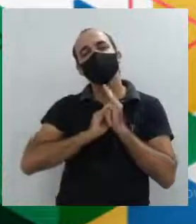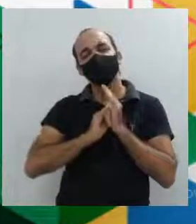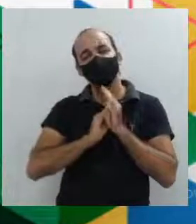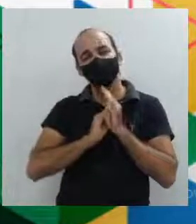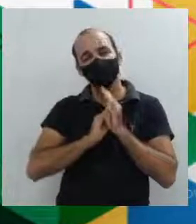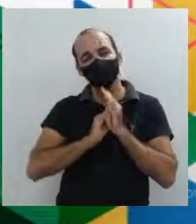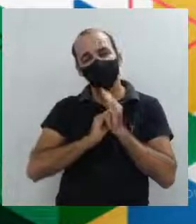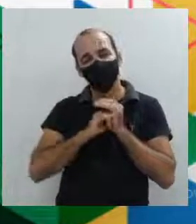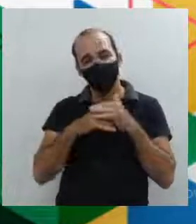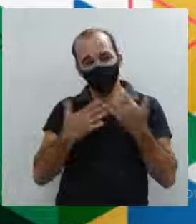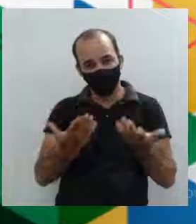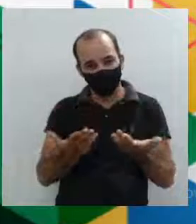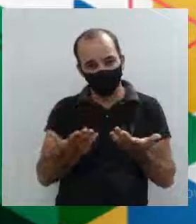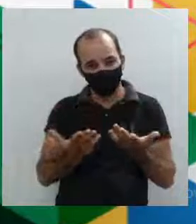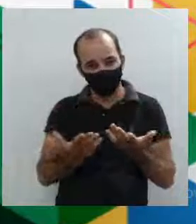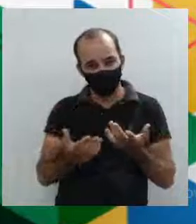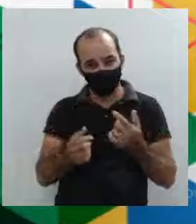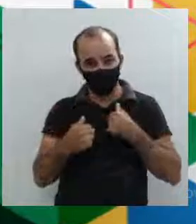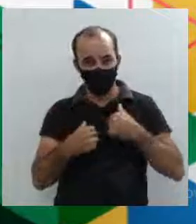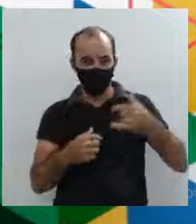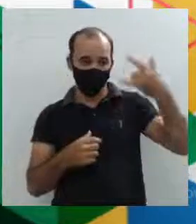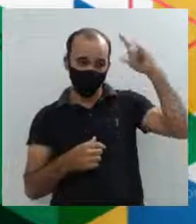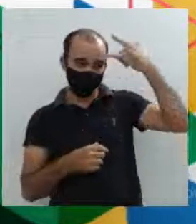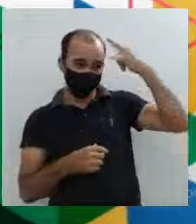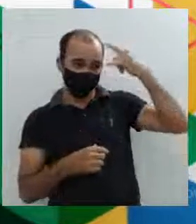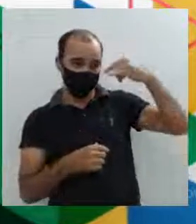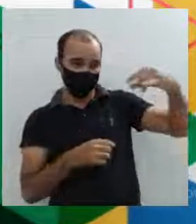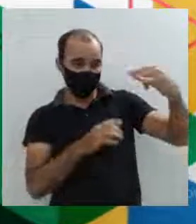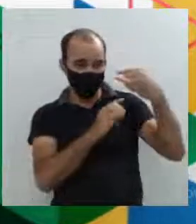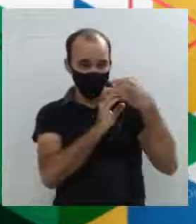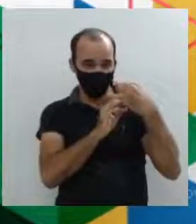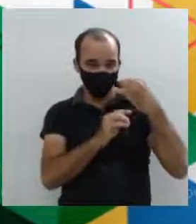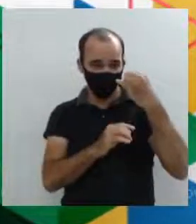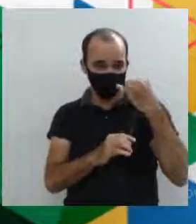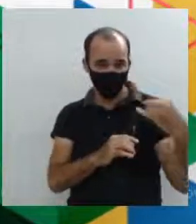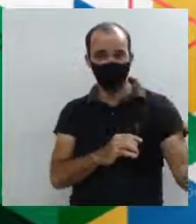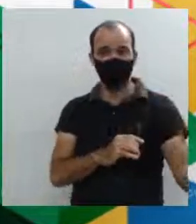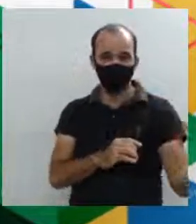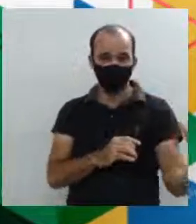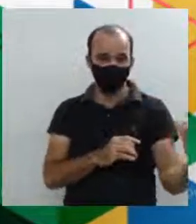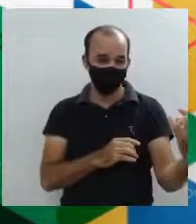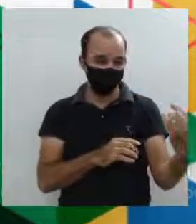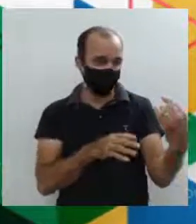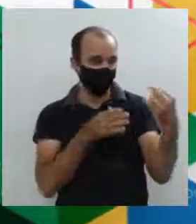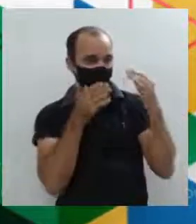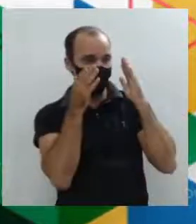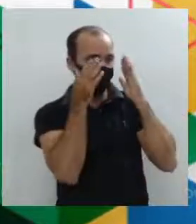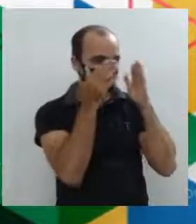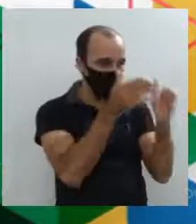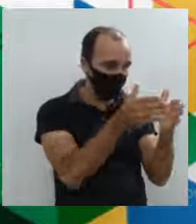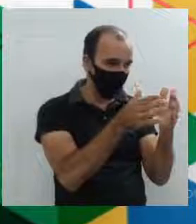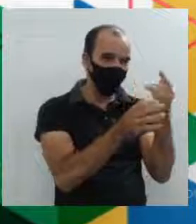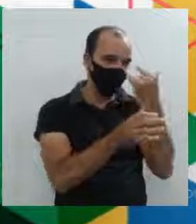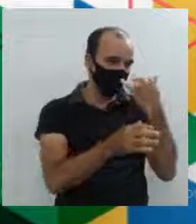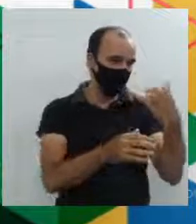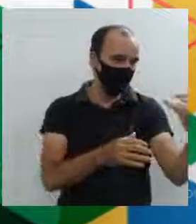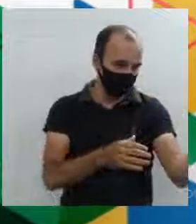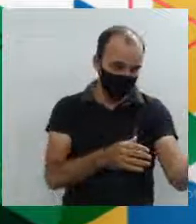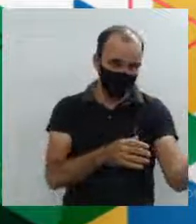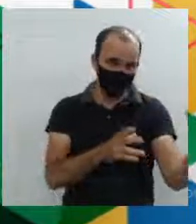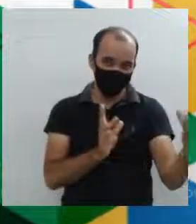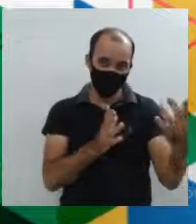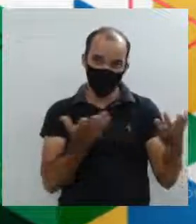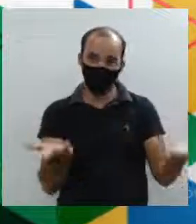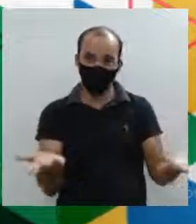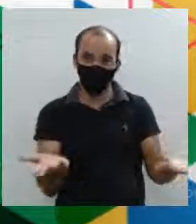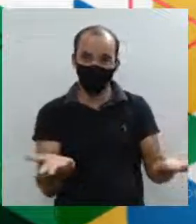cultural, por esse trazer para nós, né, é aquilo que nos é trazido, que nos